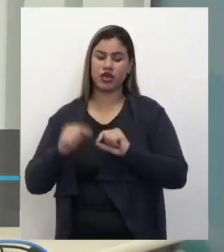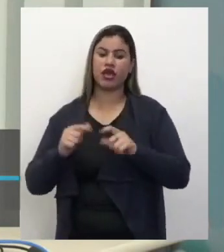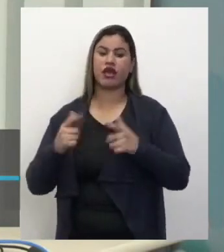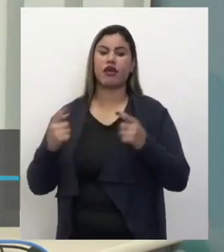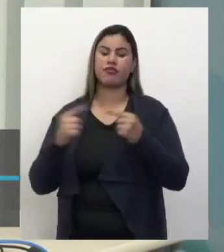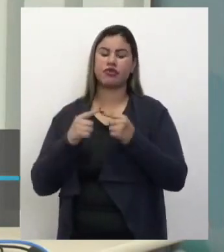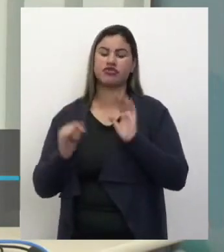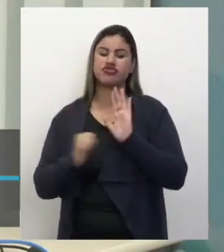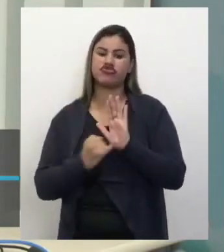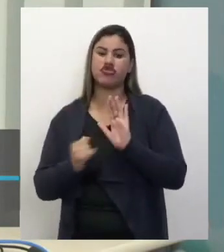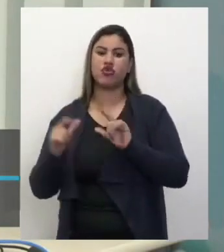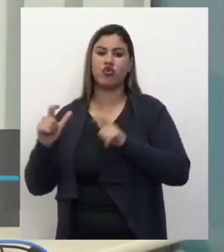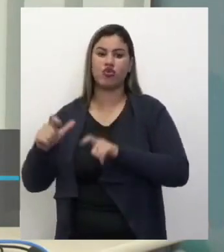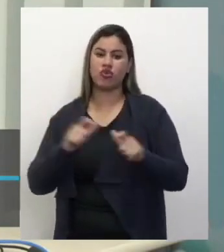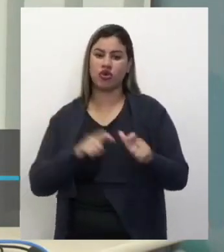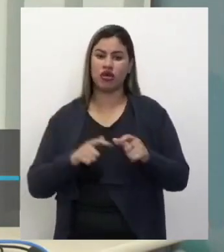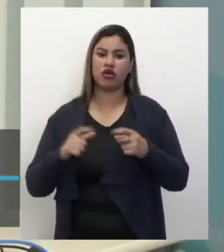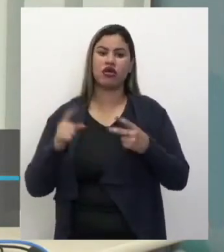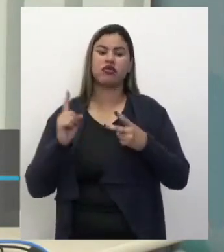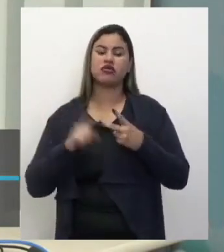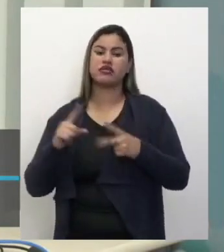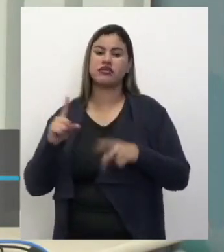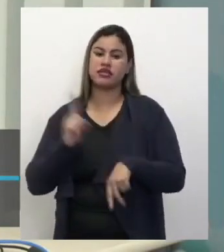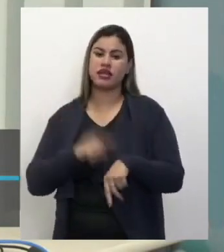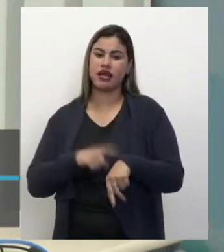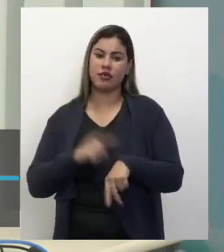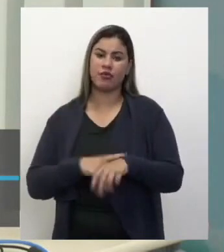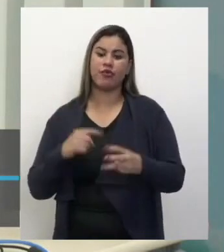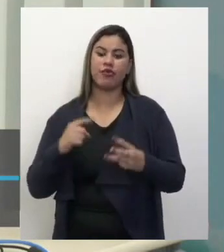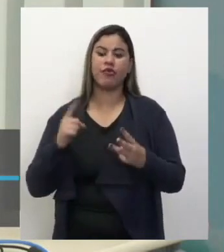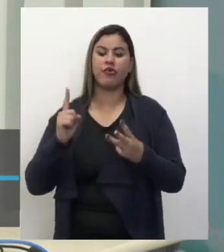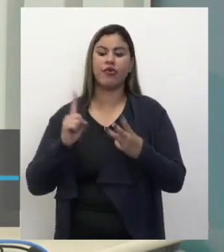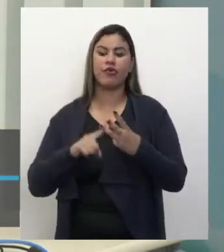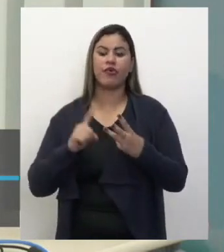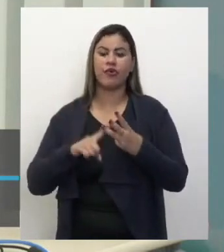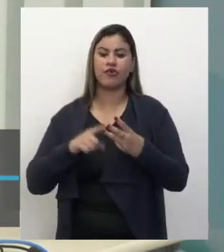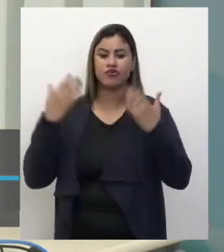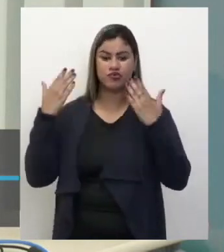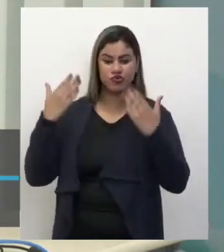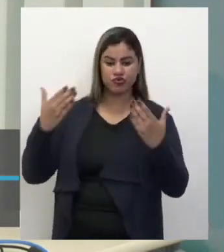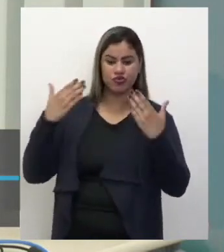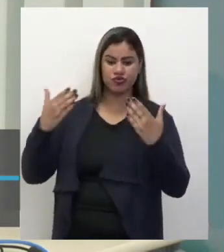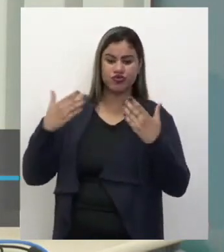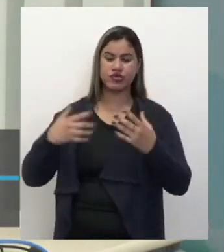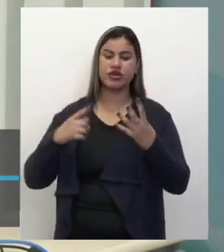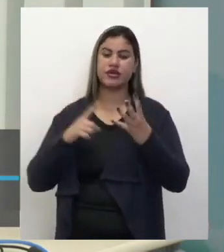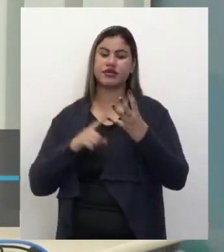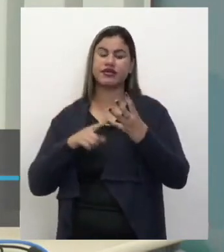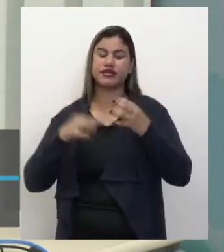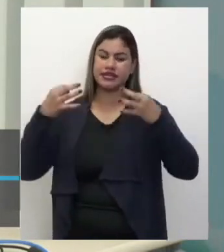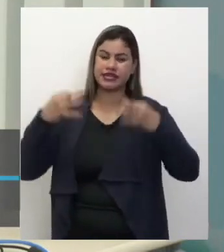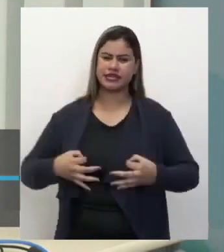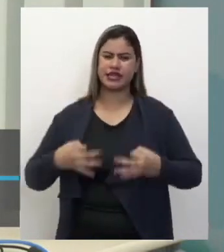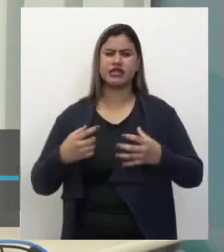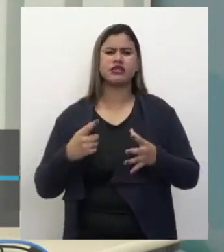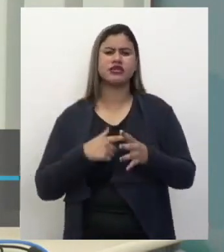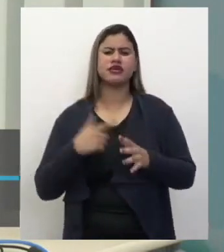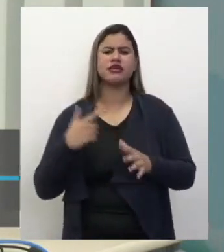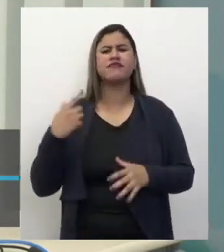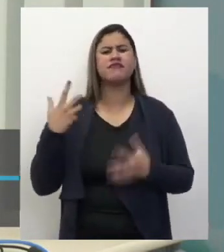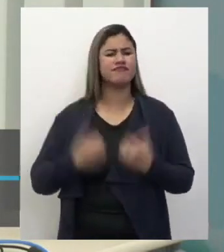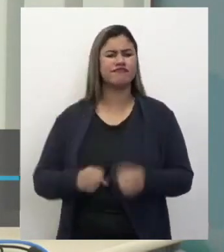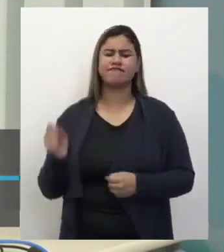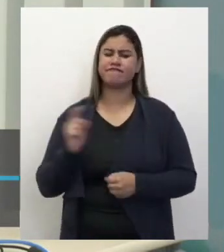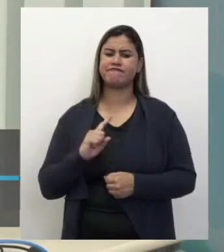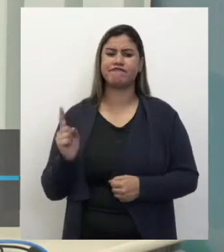lugar, né? Advérbio que indica tempo, advérbio que indica dúvida, certeza, negação, até mesmo aqueles, né, que eu